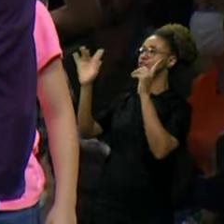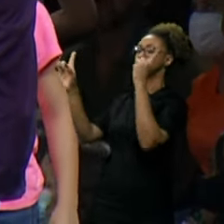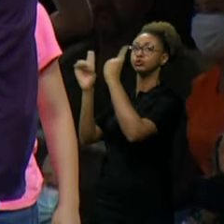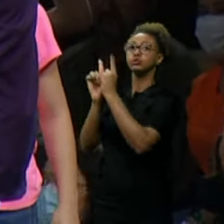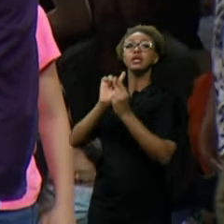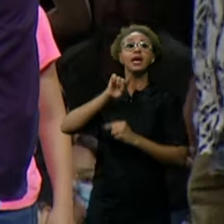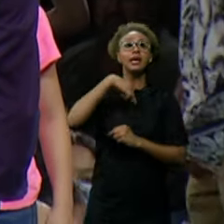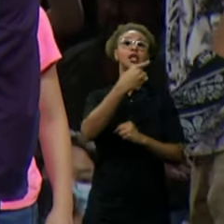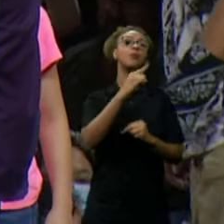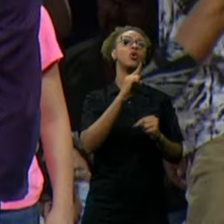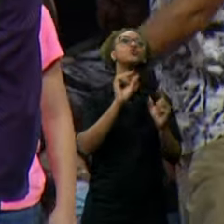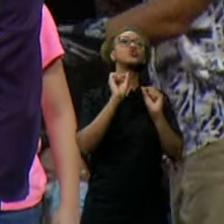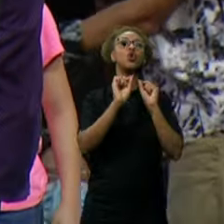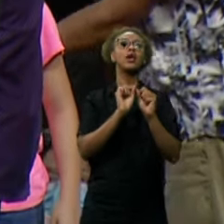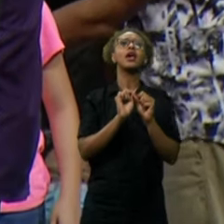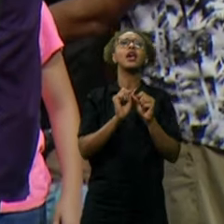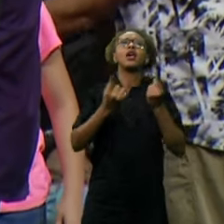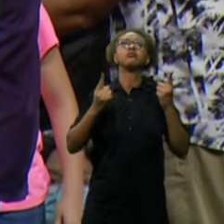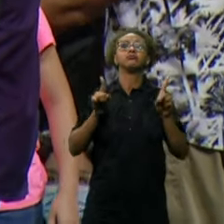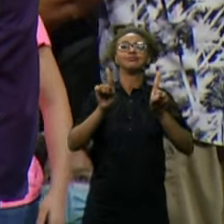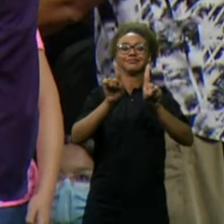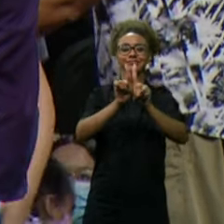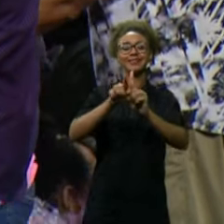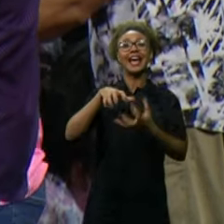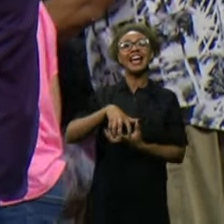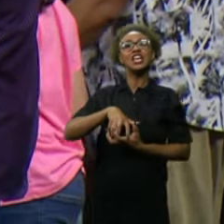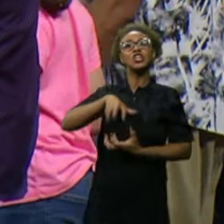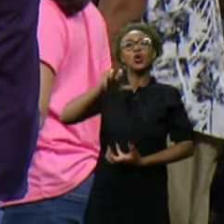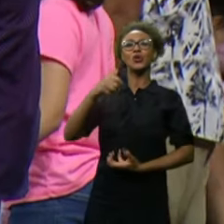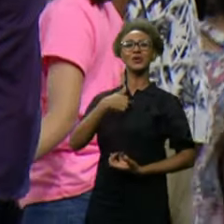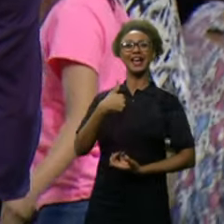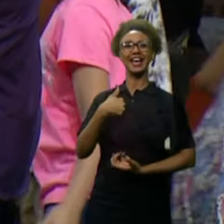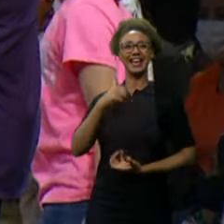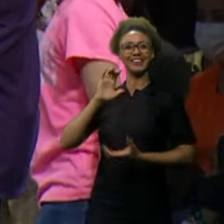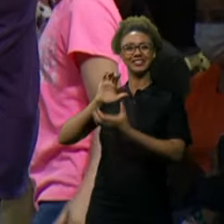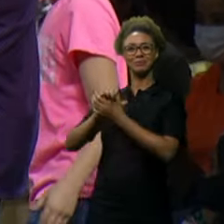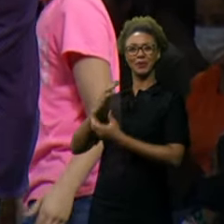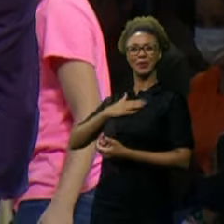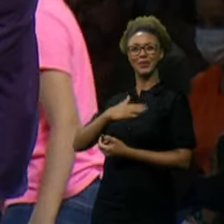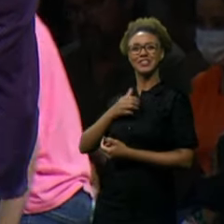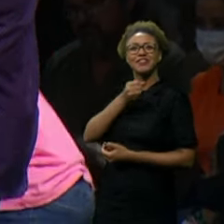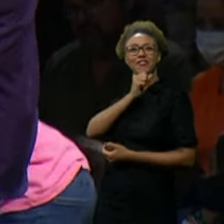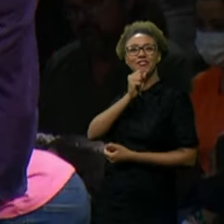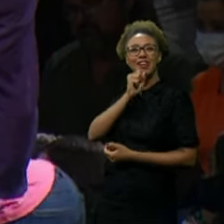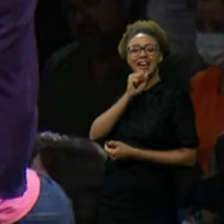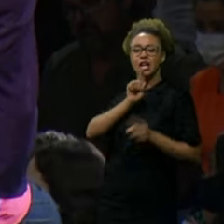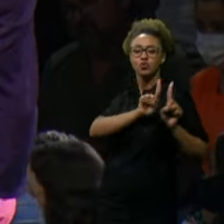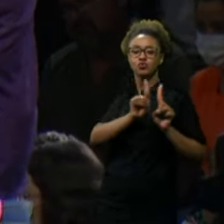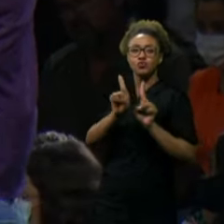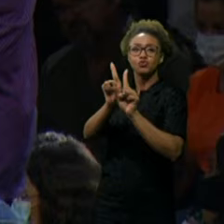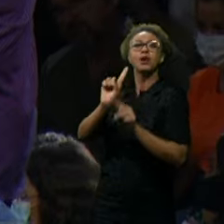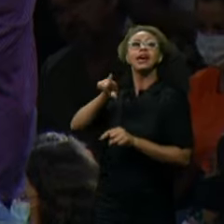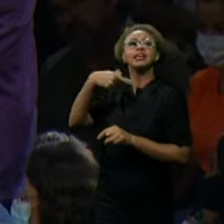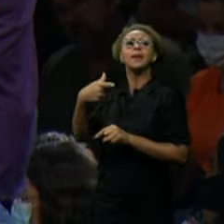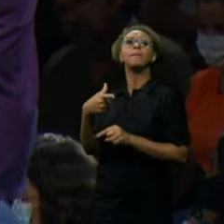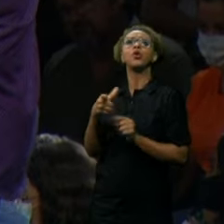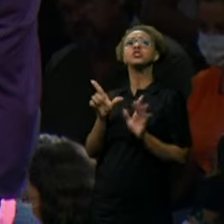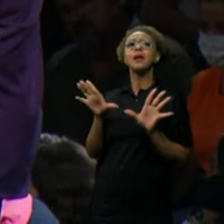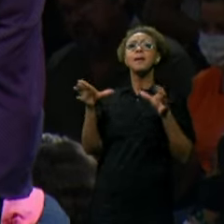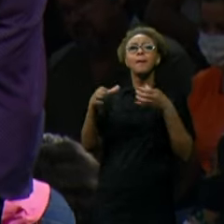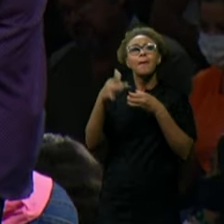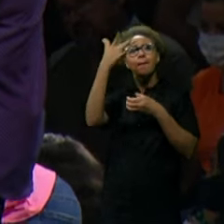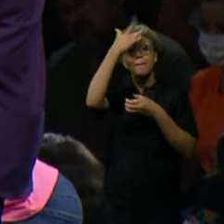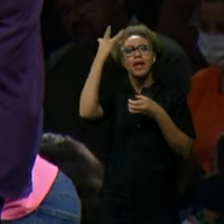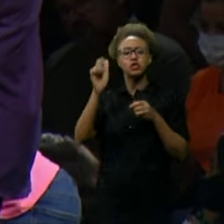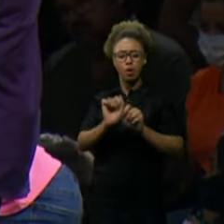representado por um casal de idosos que sou eu né cabelinho Branco depois a intercessão pessoas orando